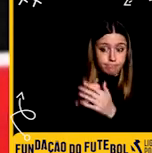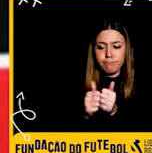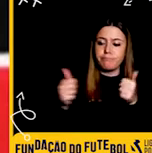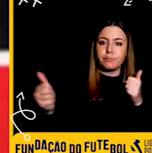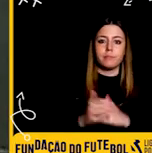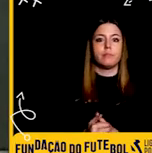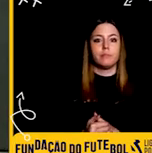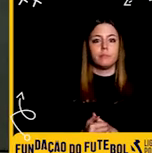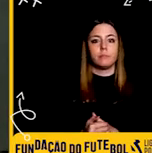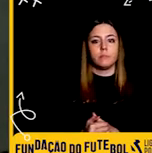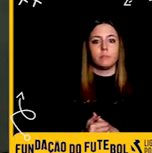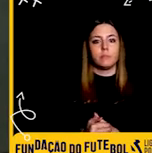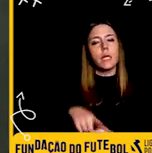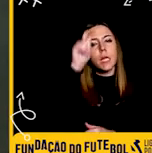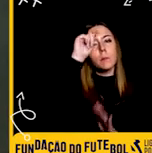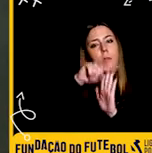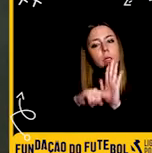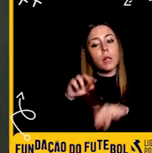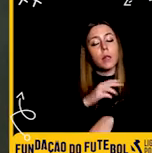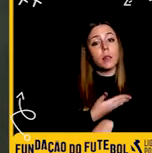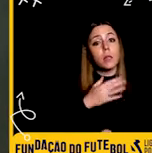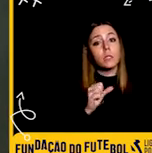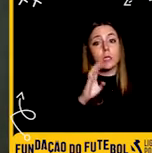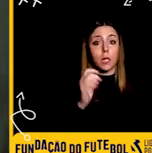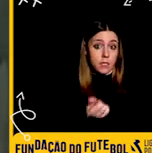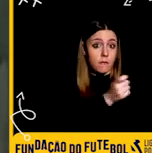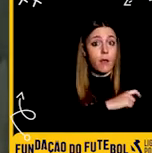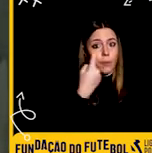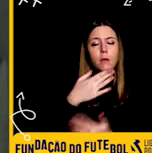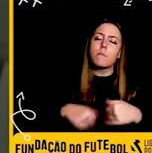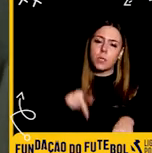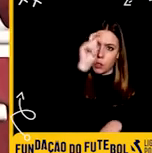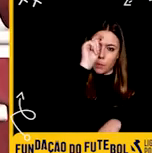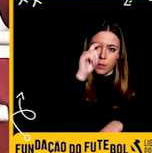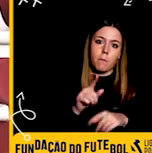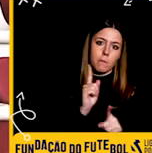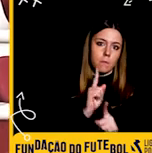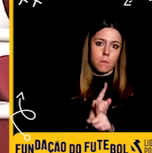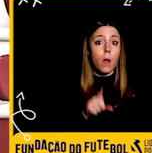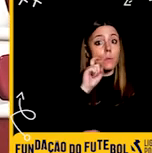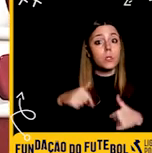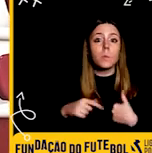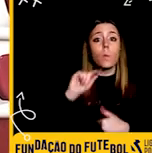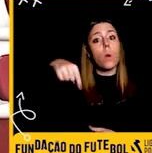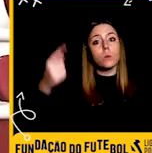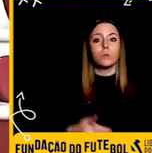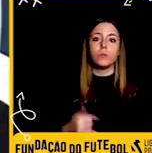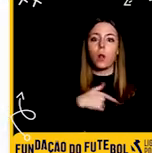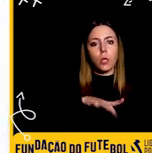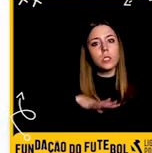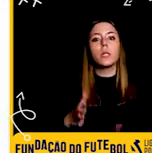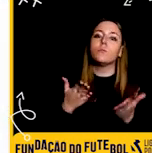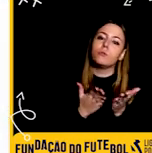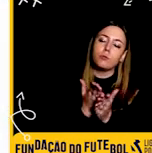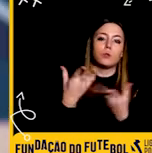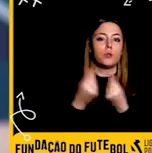distância. Segue as recomendações da DGS, mesmo vacinado, respeita a tática. Proteste-te a ti e aos outros.